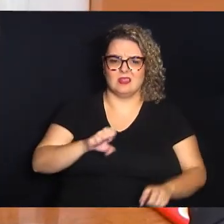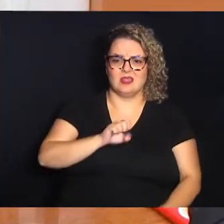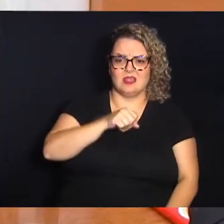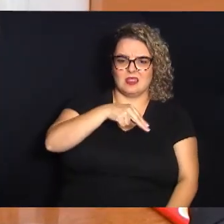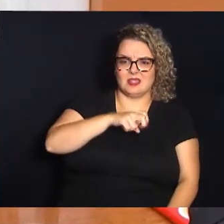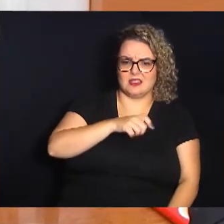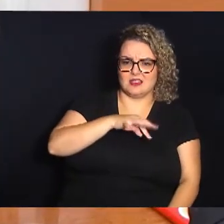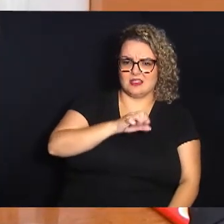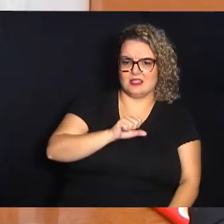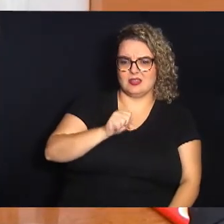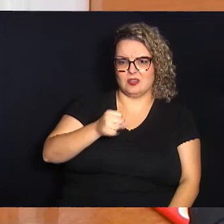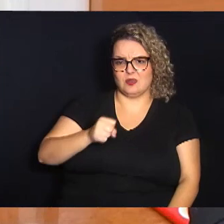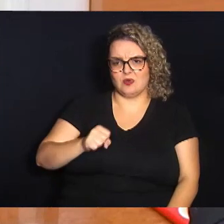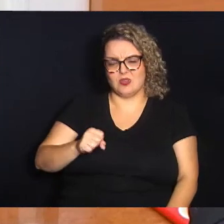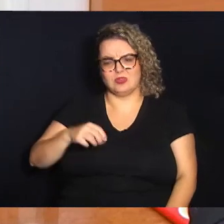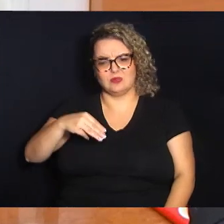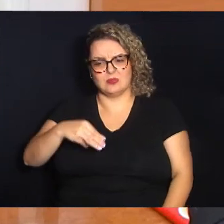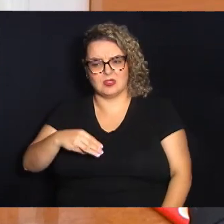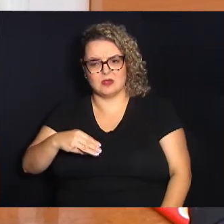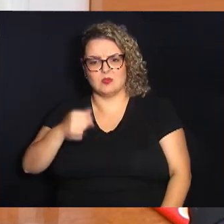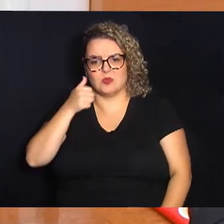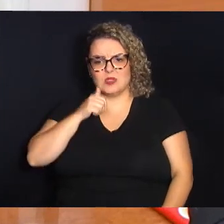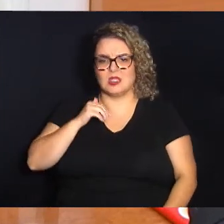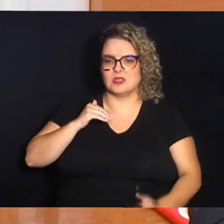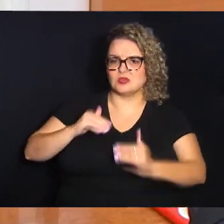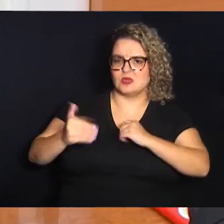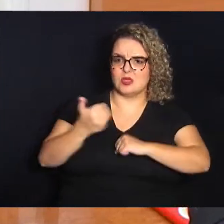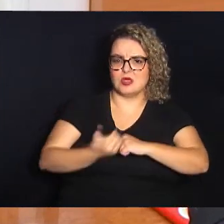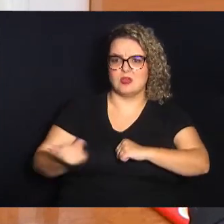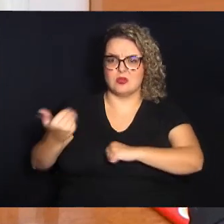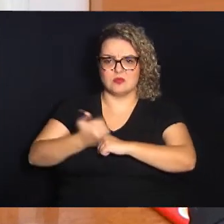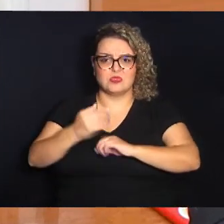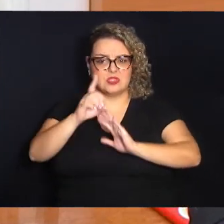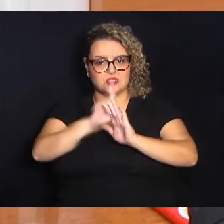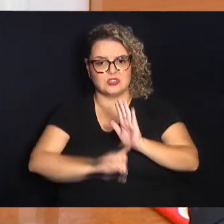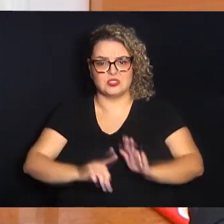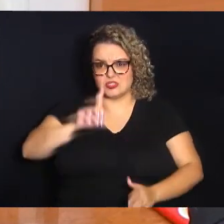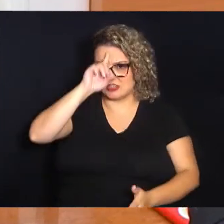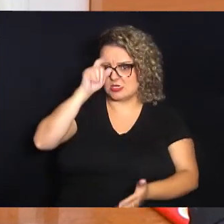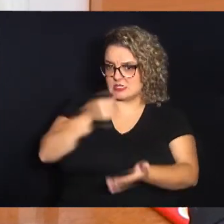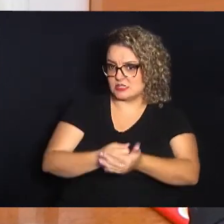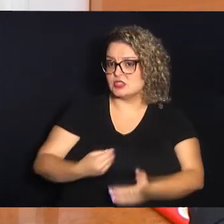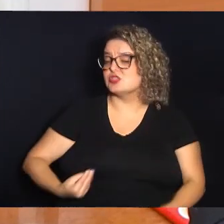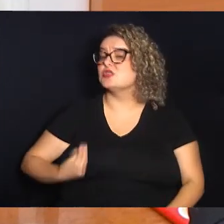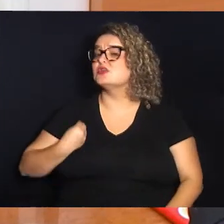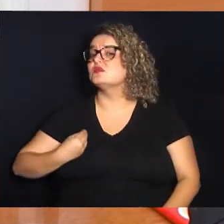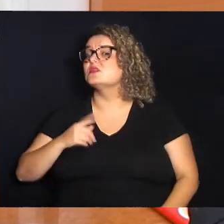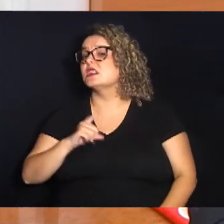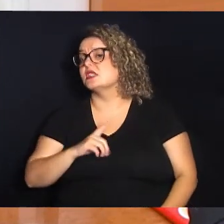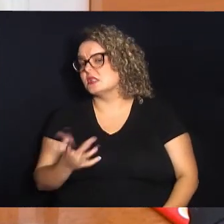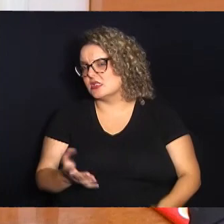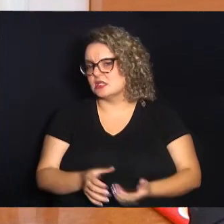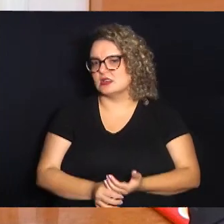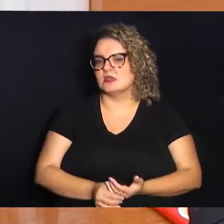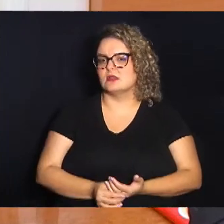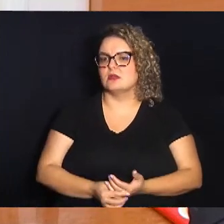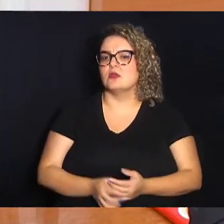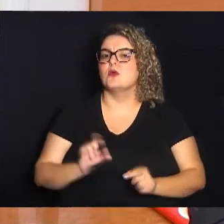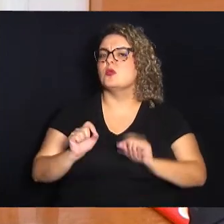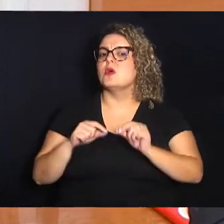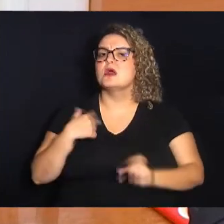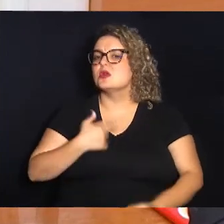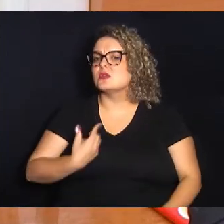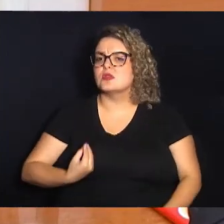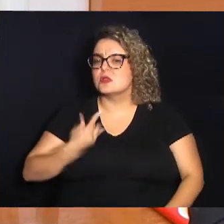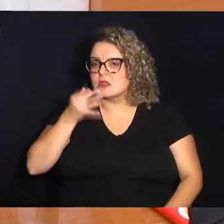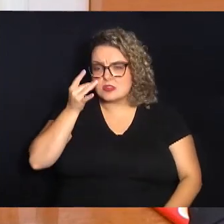título esquenta 8m mulheres contra o golpismo pelo Direito de decidir e existir o que a gente tá